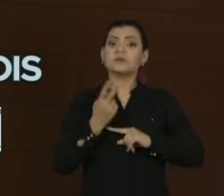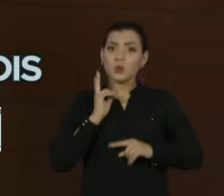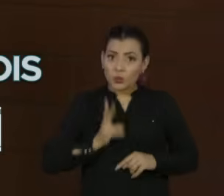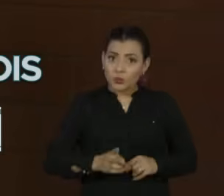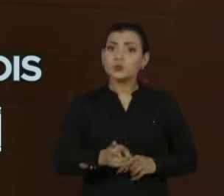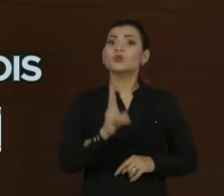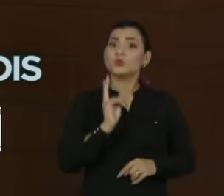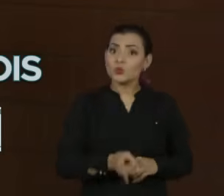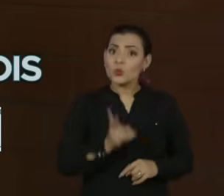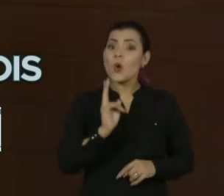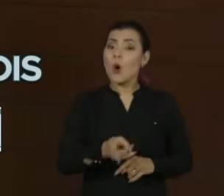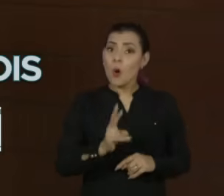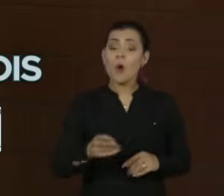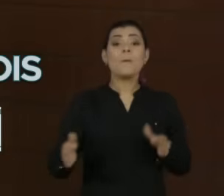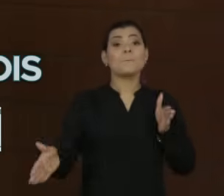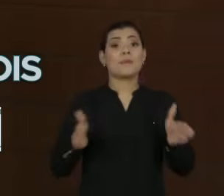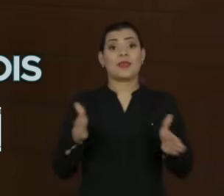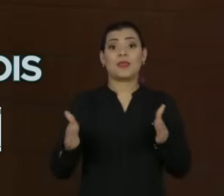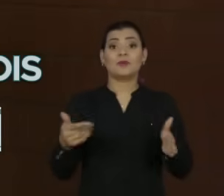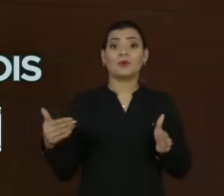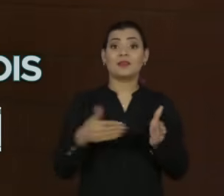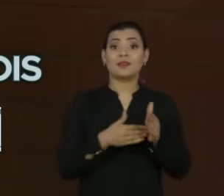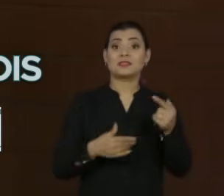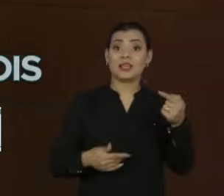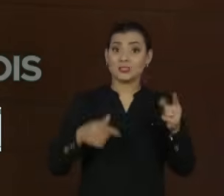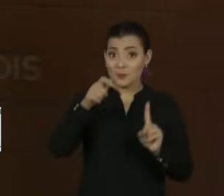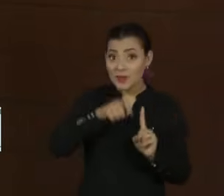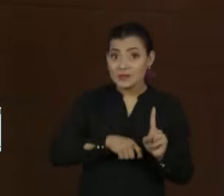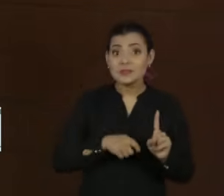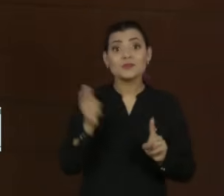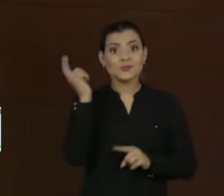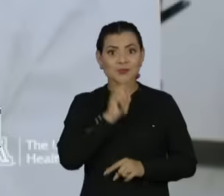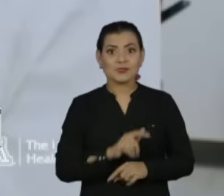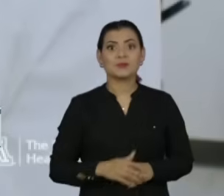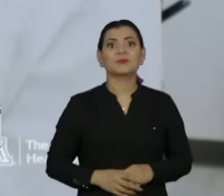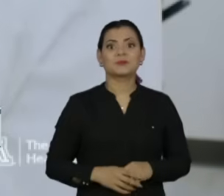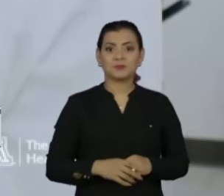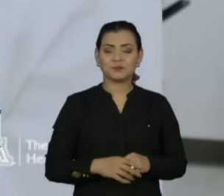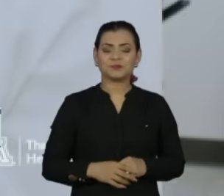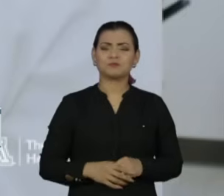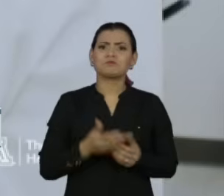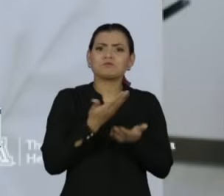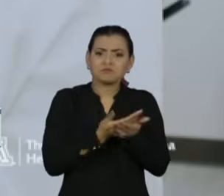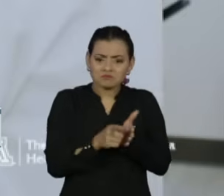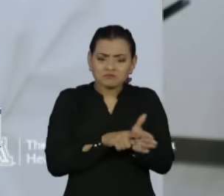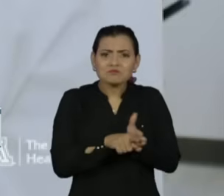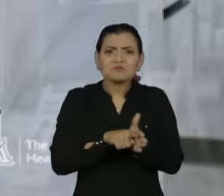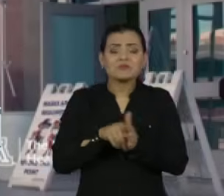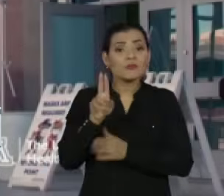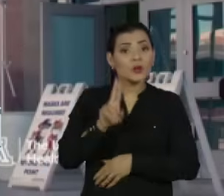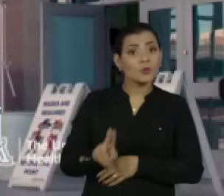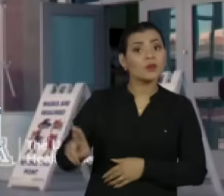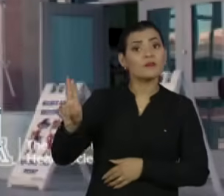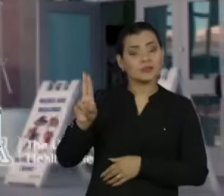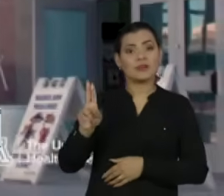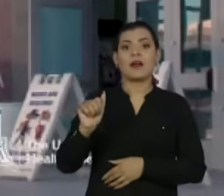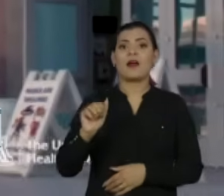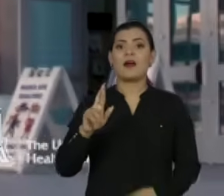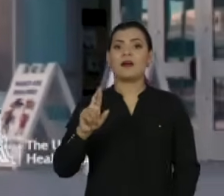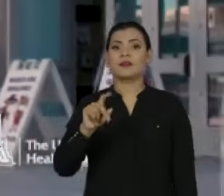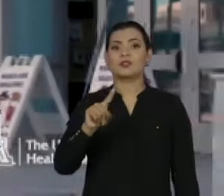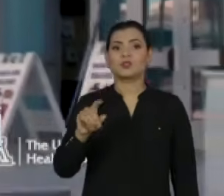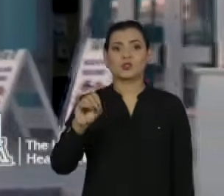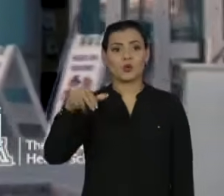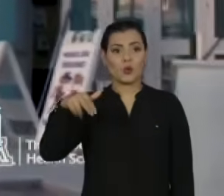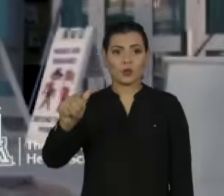presentes no organismo por um período de até 7 meses. O estudo de pesquisadores da Universidade do Arizona é